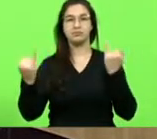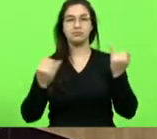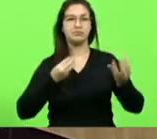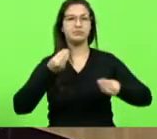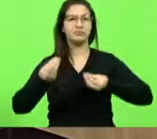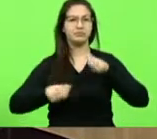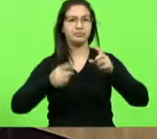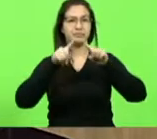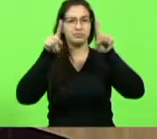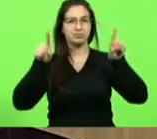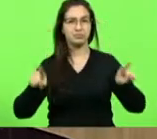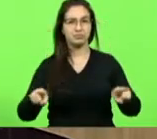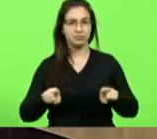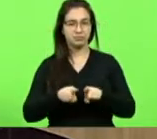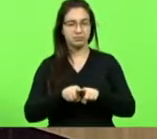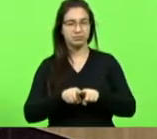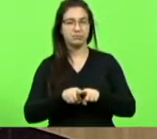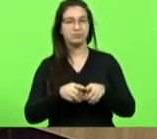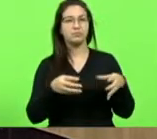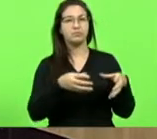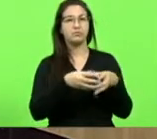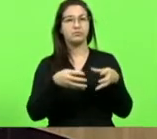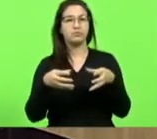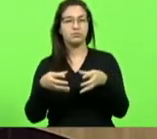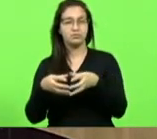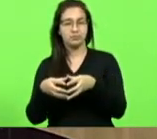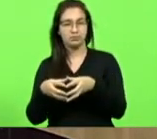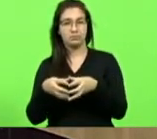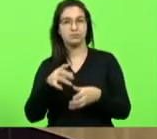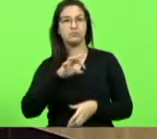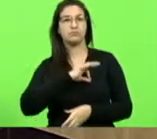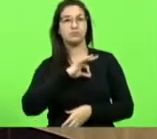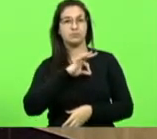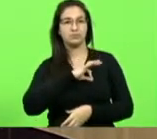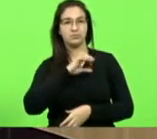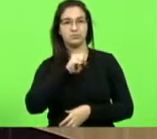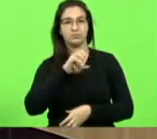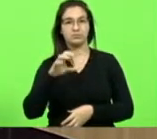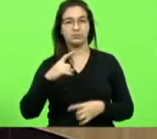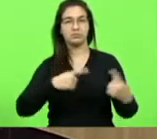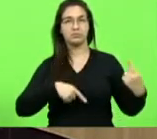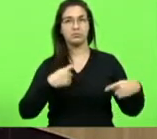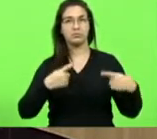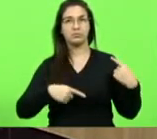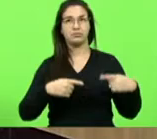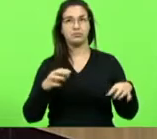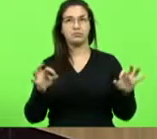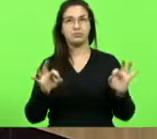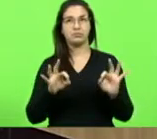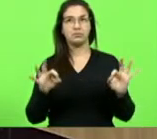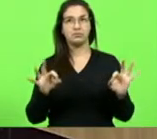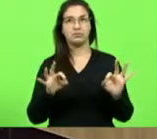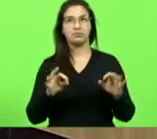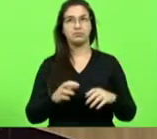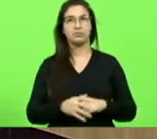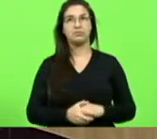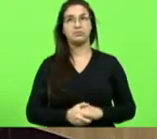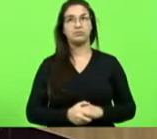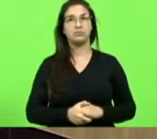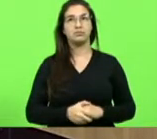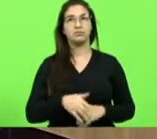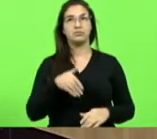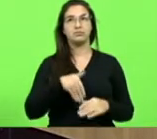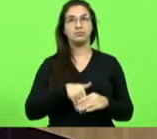quadro de polícia militar no Estado de Santa Catarina, em discussão. Não havendo quem queira discutir, em votação, deputados que